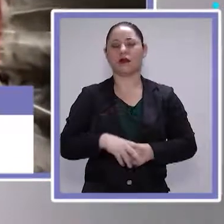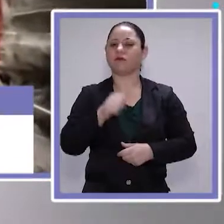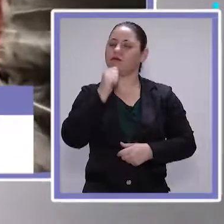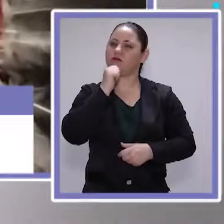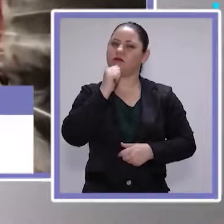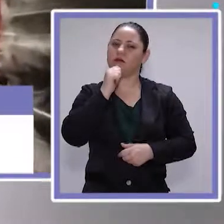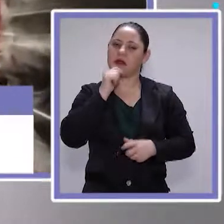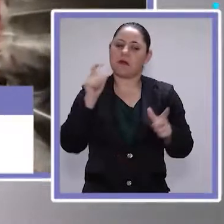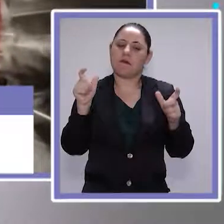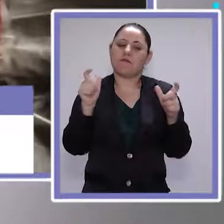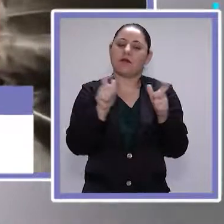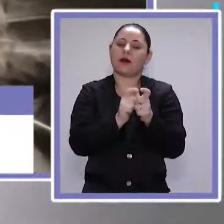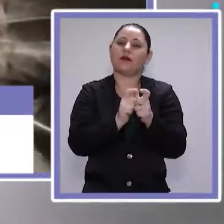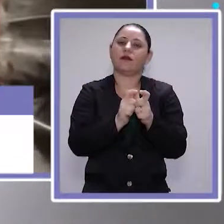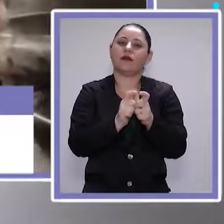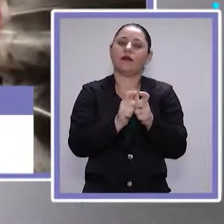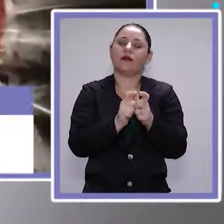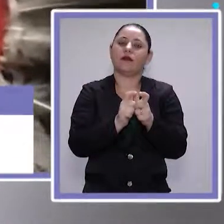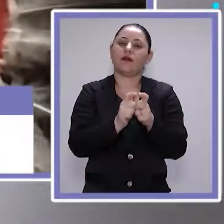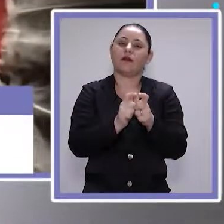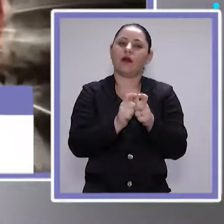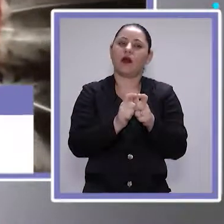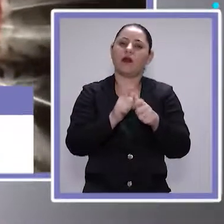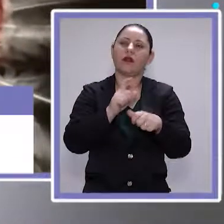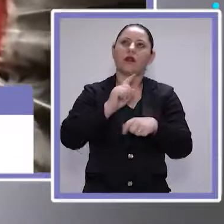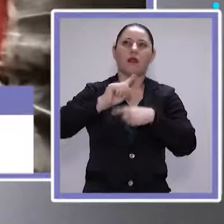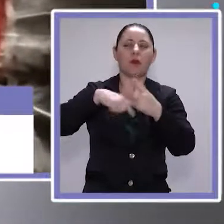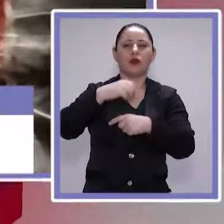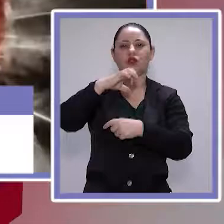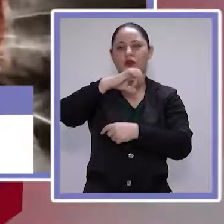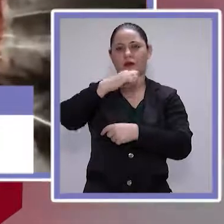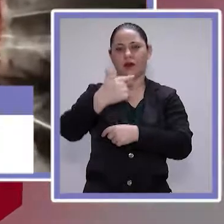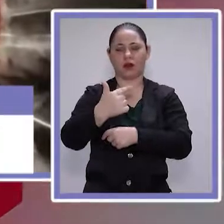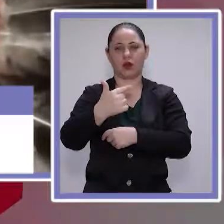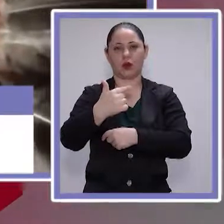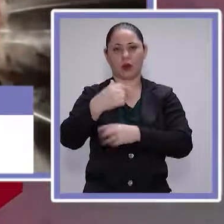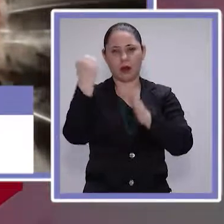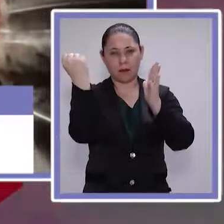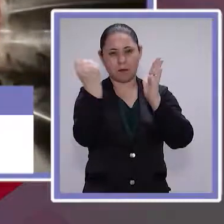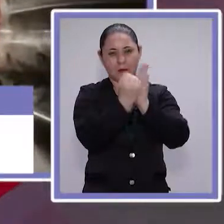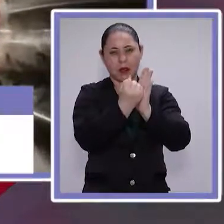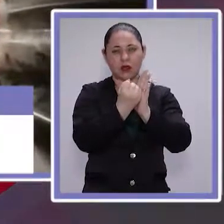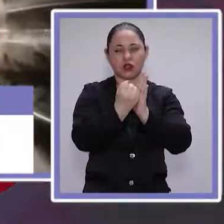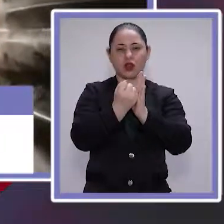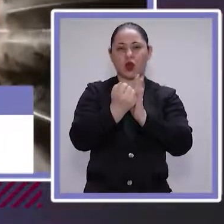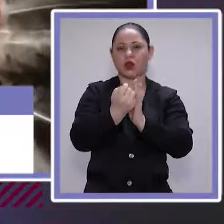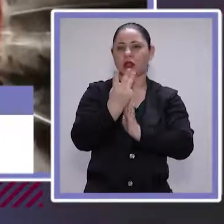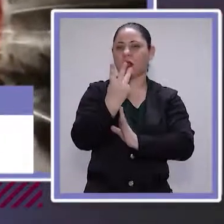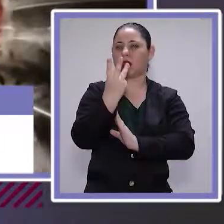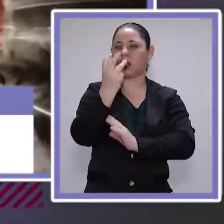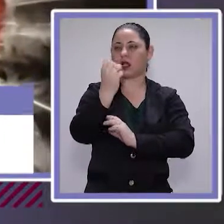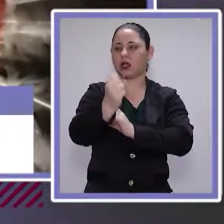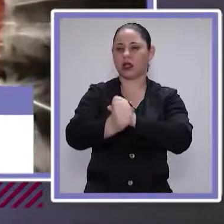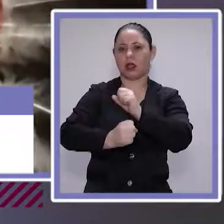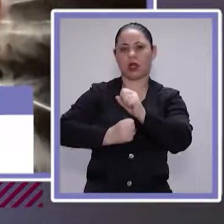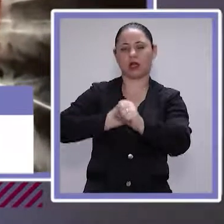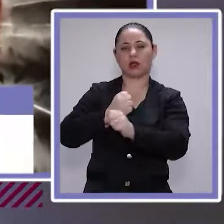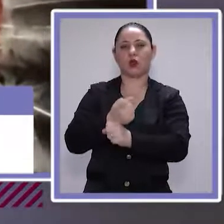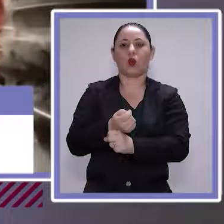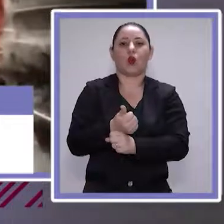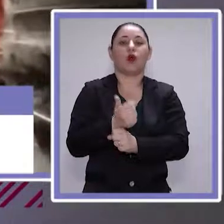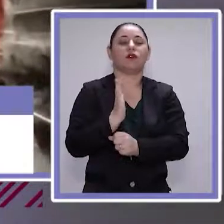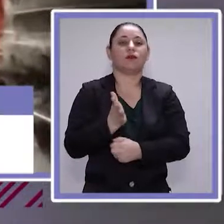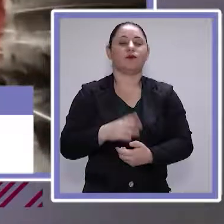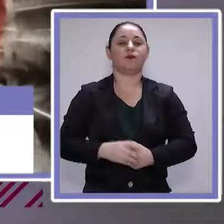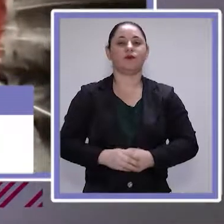Então, mesmo que ainda seja pouco, depois de 92, né, que foi a mais emblemática, já passaram quase 30 anos, vai chegar a